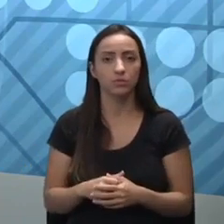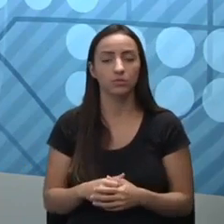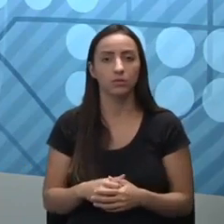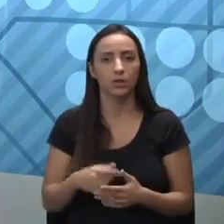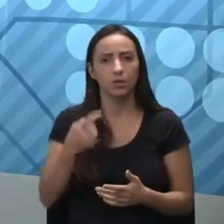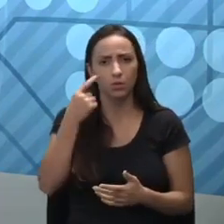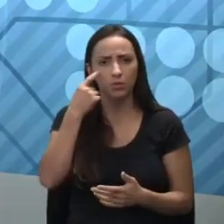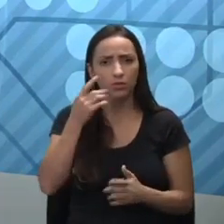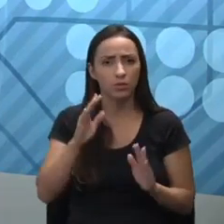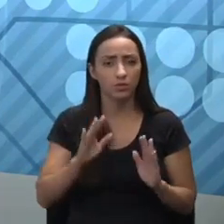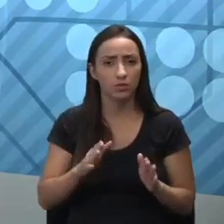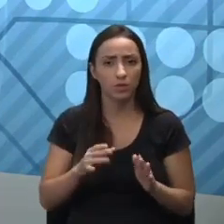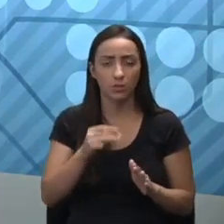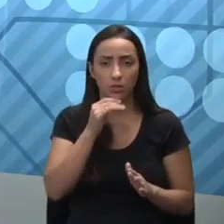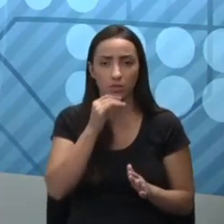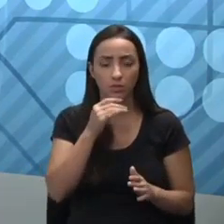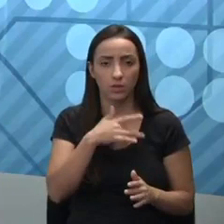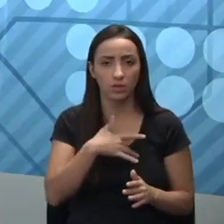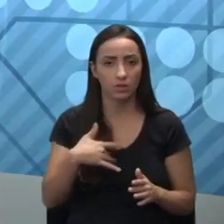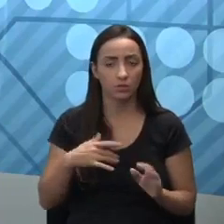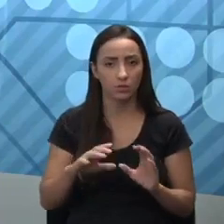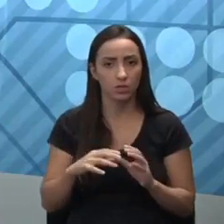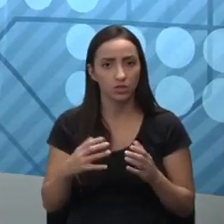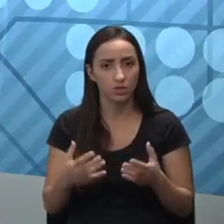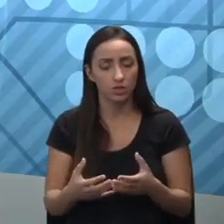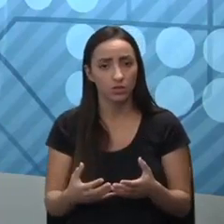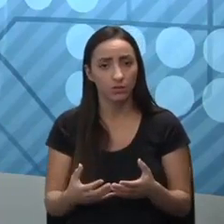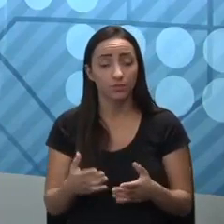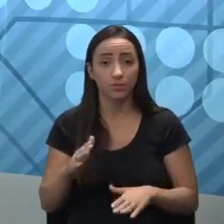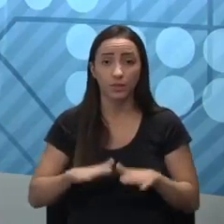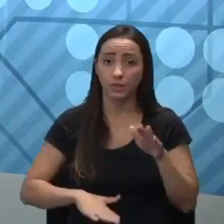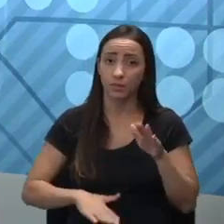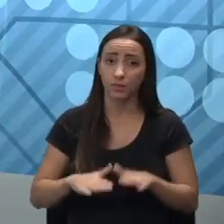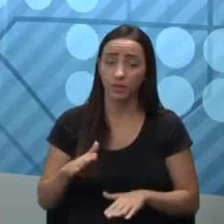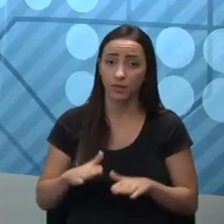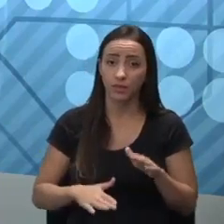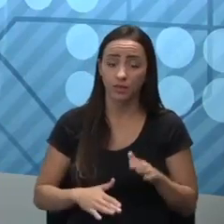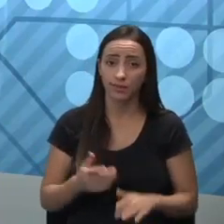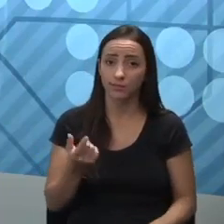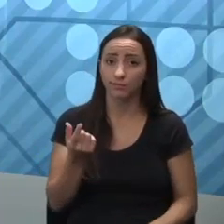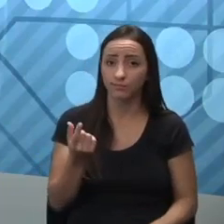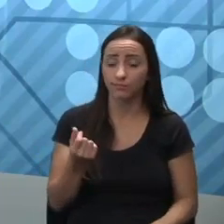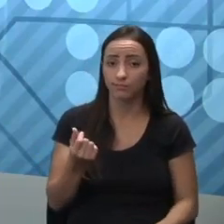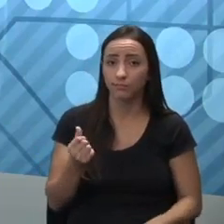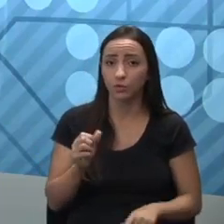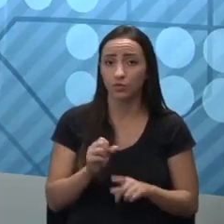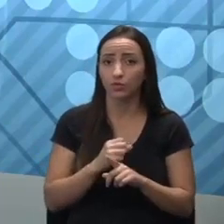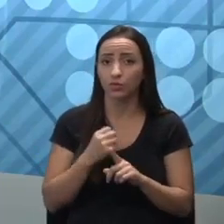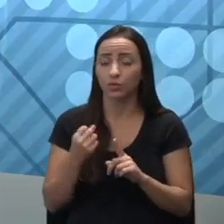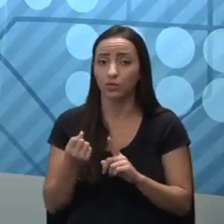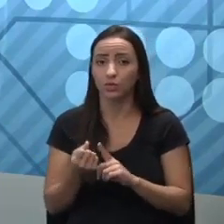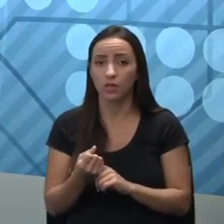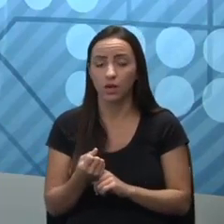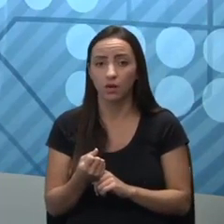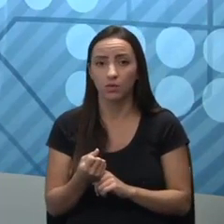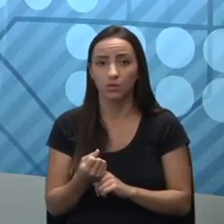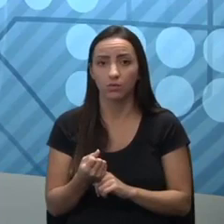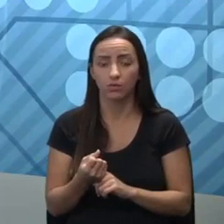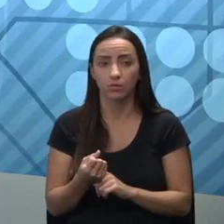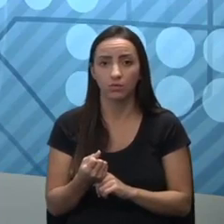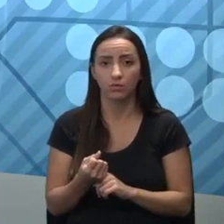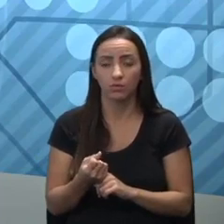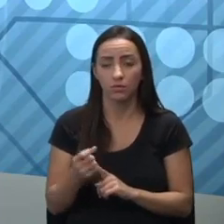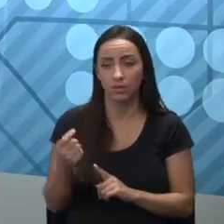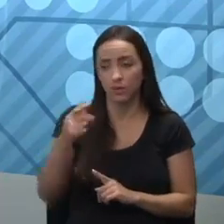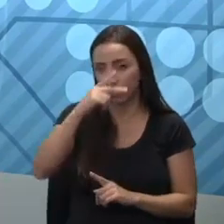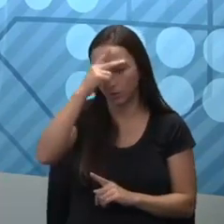nós vimos na questão da saúde coletiva, dependendo da classe econômica, social a que o